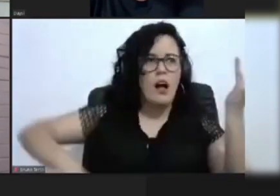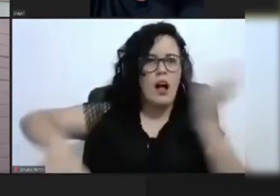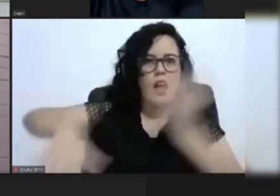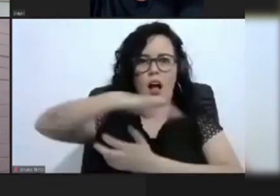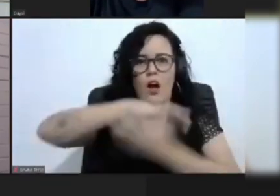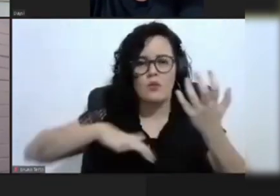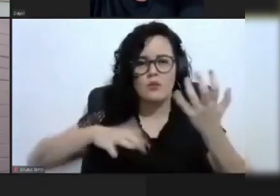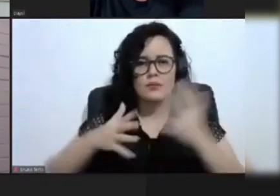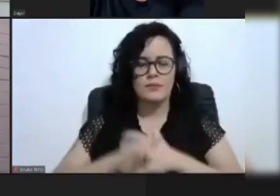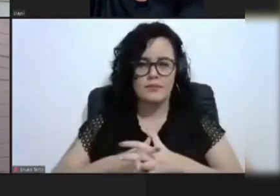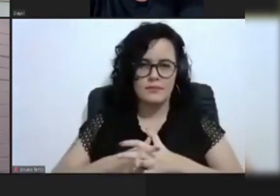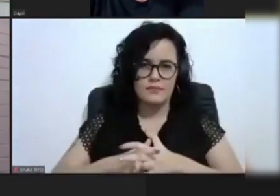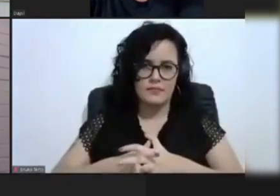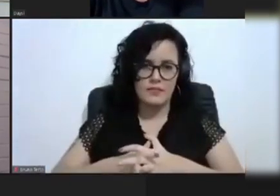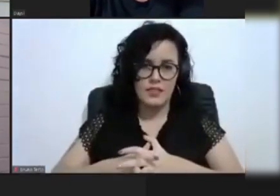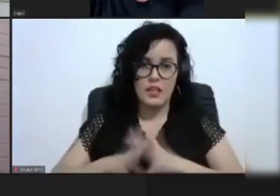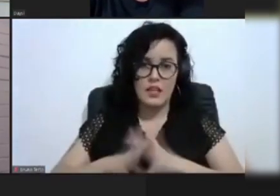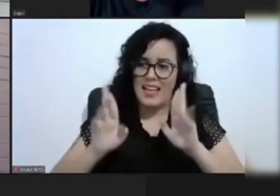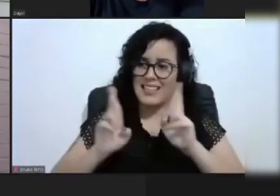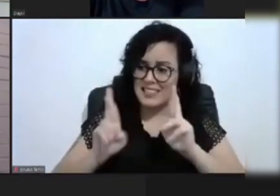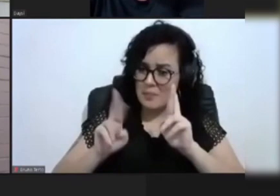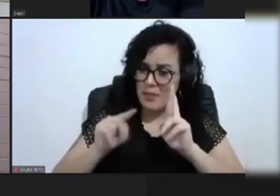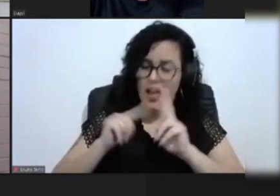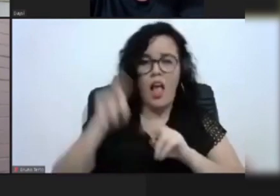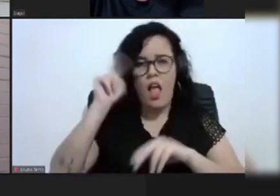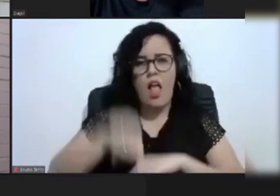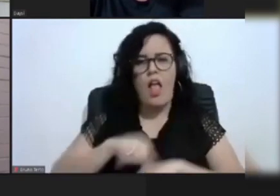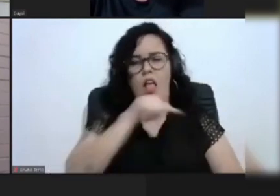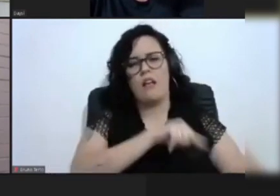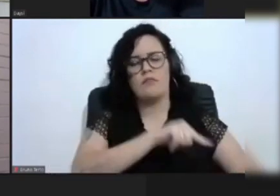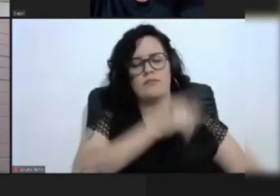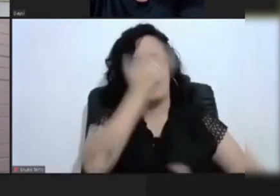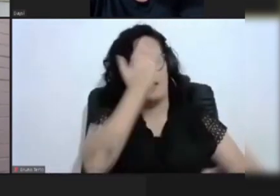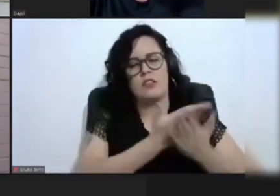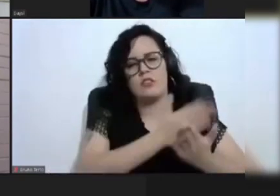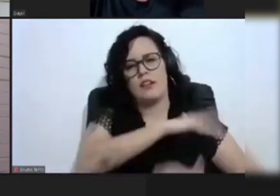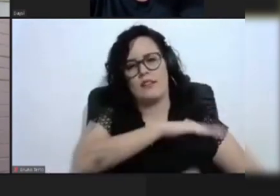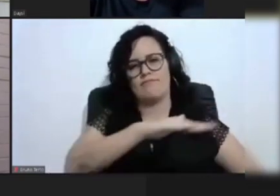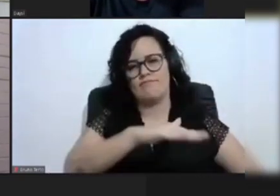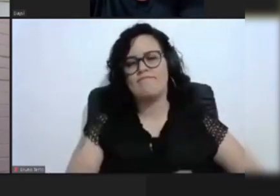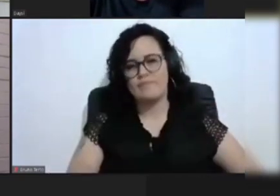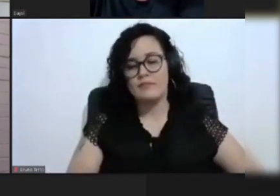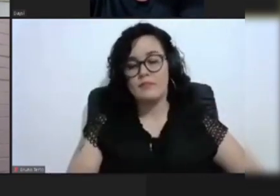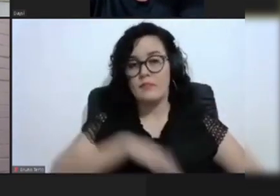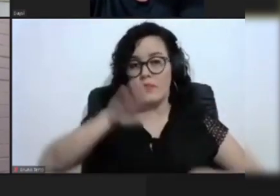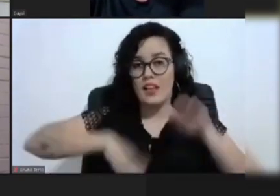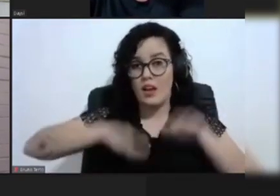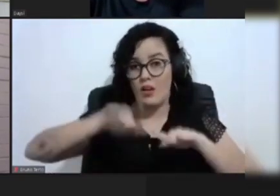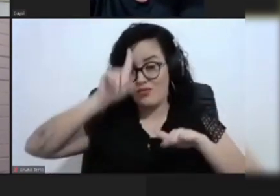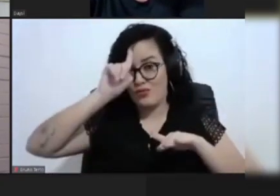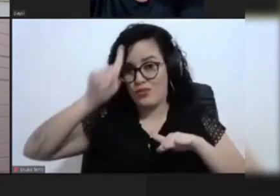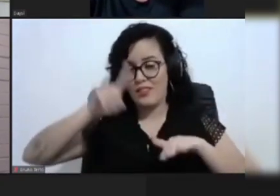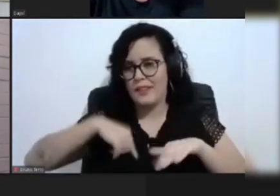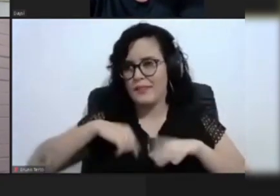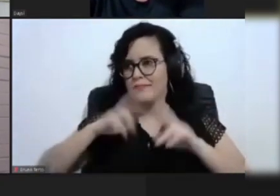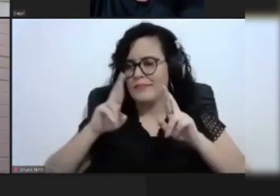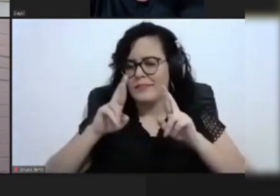Mas quando eu falo esperança, é muito isso, né? Eu mesma, pessoalmente, tem muitos dias que eu não tenho esperança nem para mim